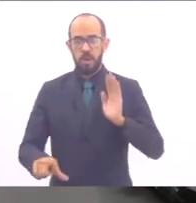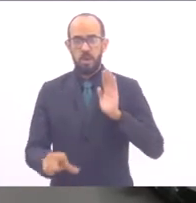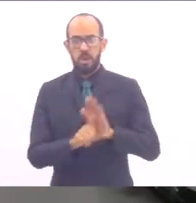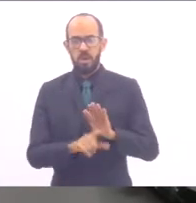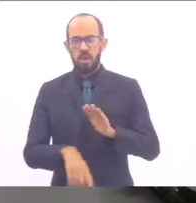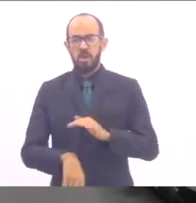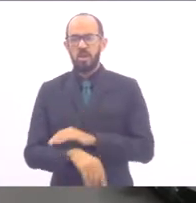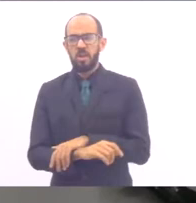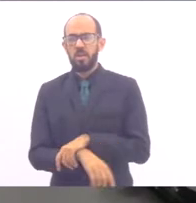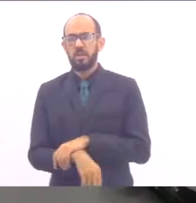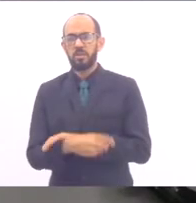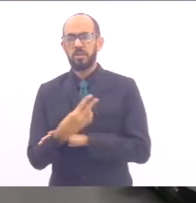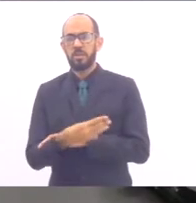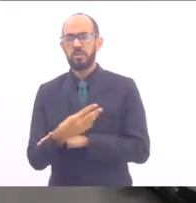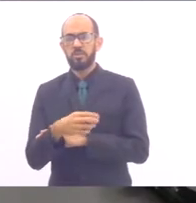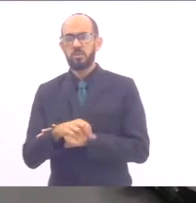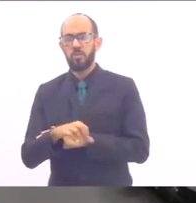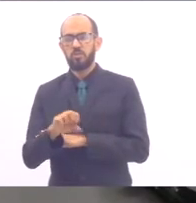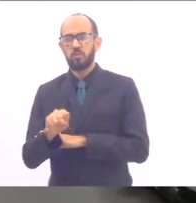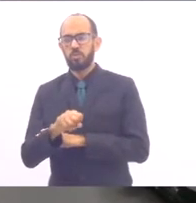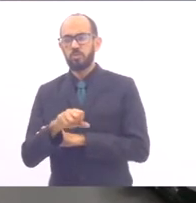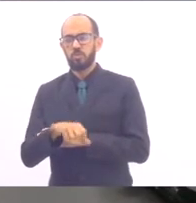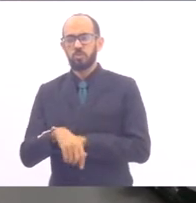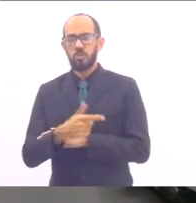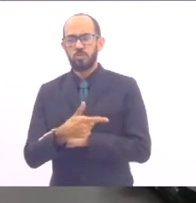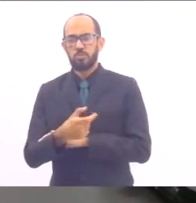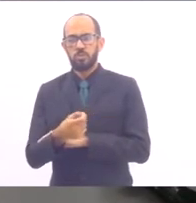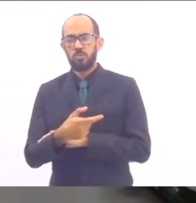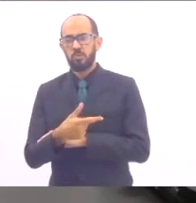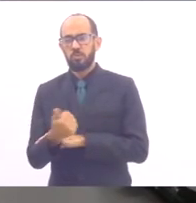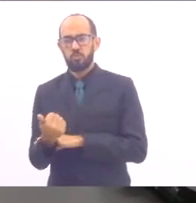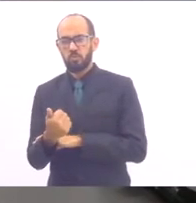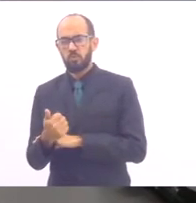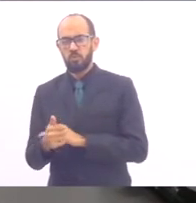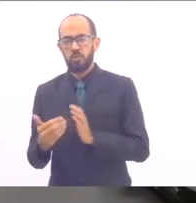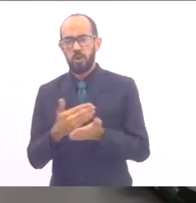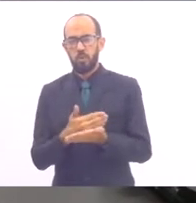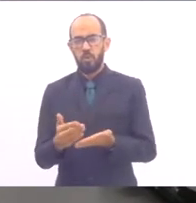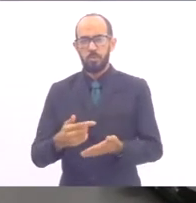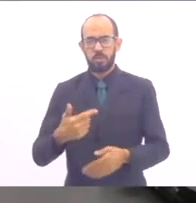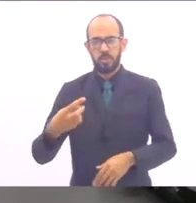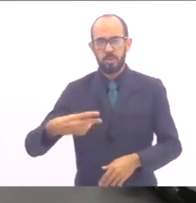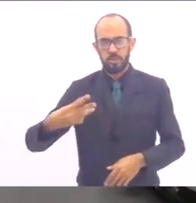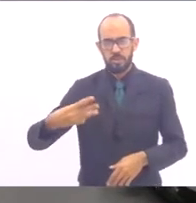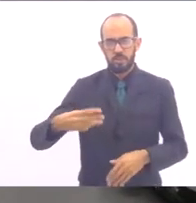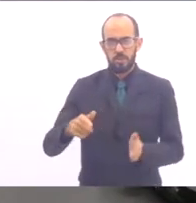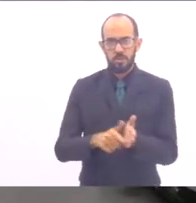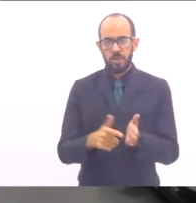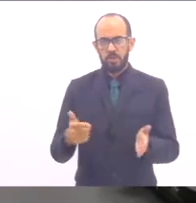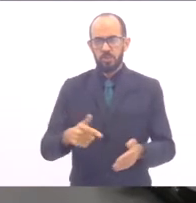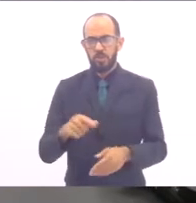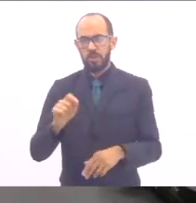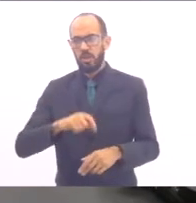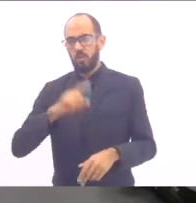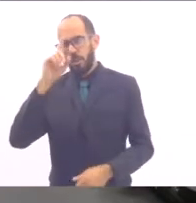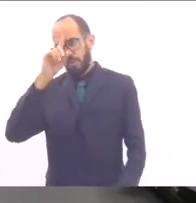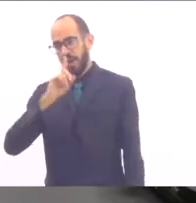que página? Logo no começo, aí, deputado. Logo no começo? Terceira. Terceira está com a letrinha